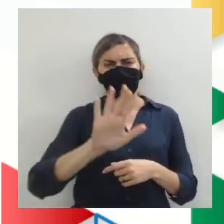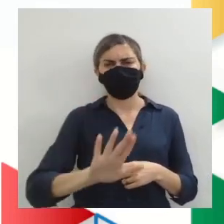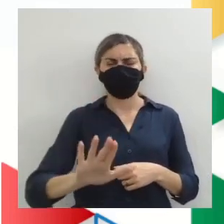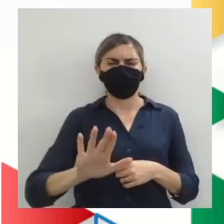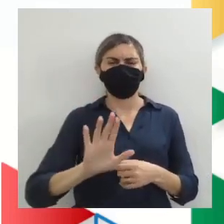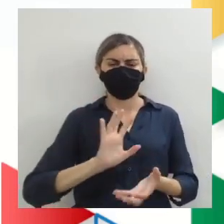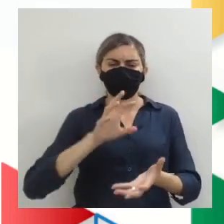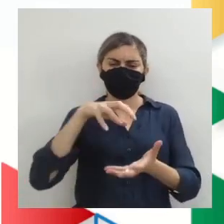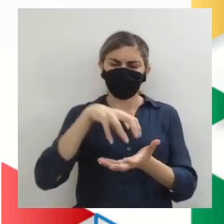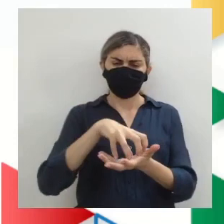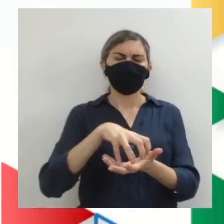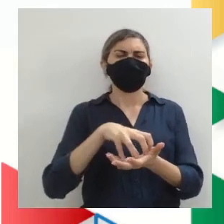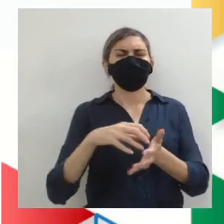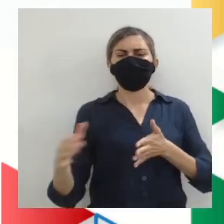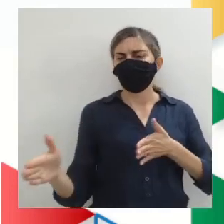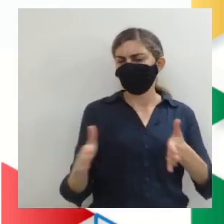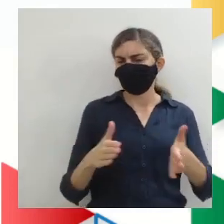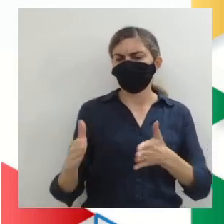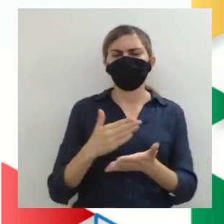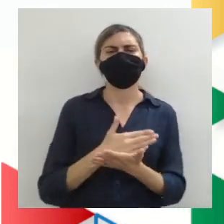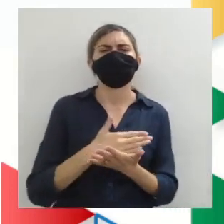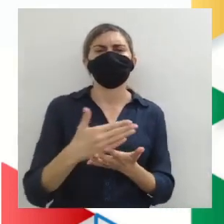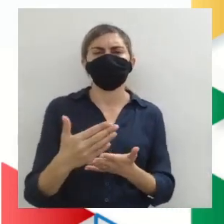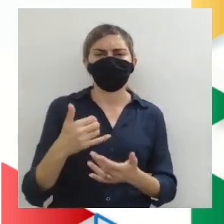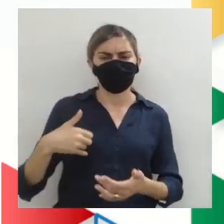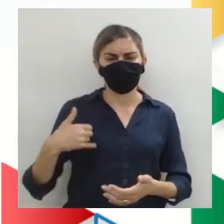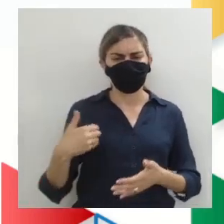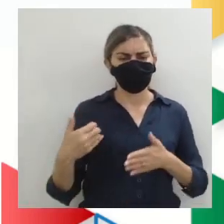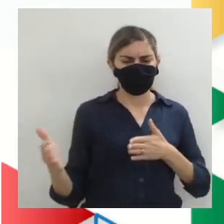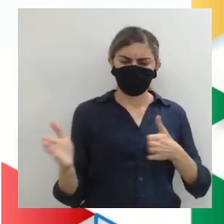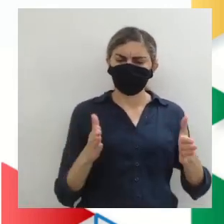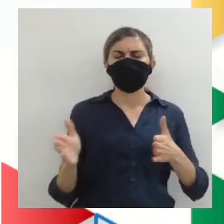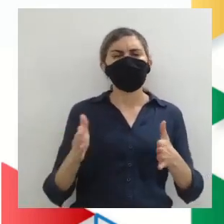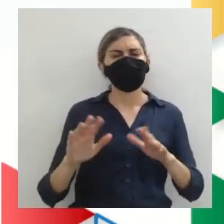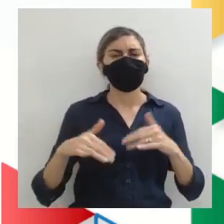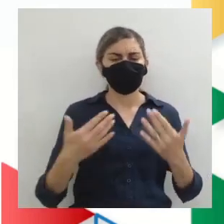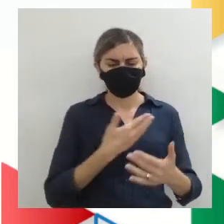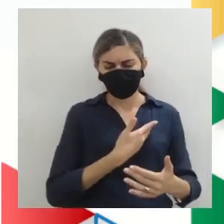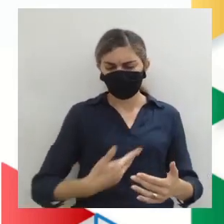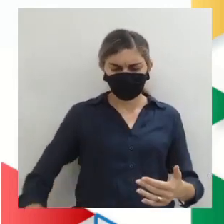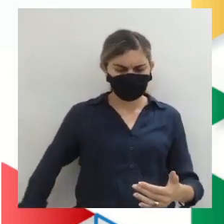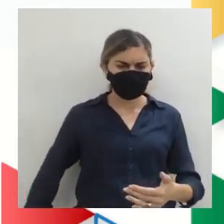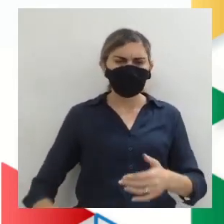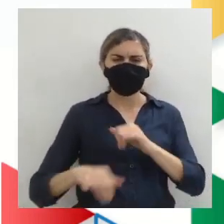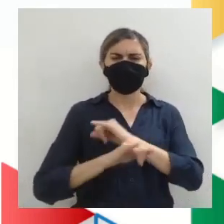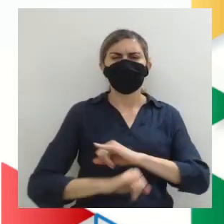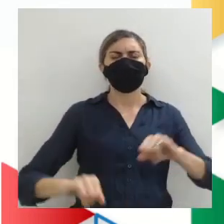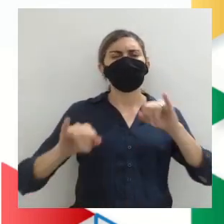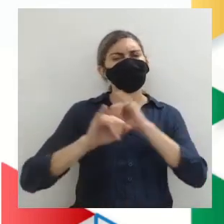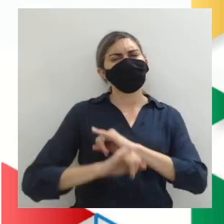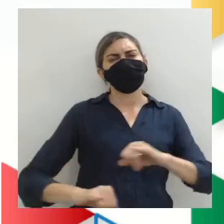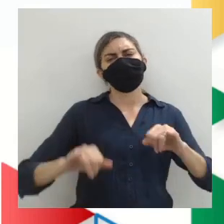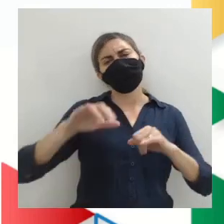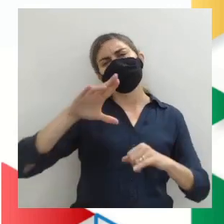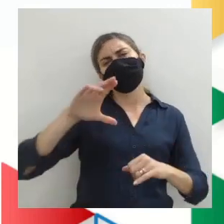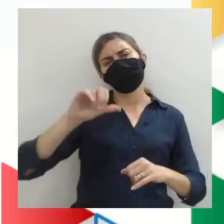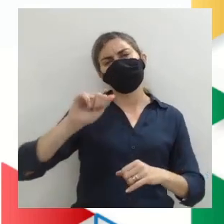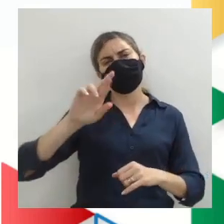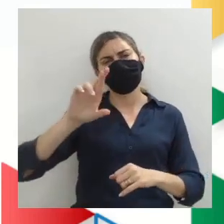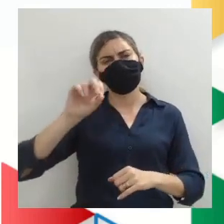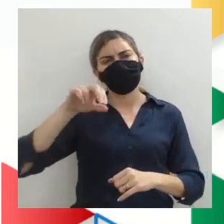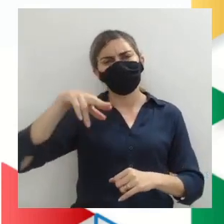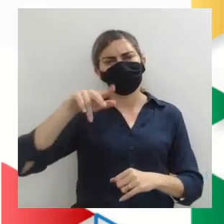e Central, durante o início da Idade Média. Era governado pela dinastia carolíngia,